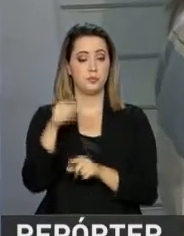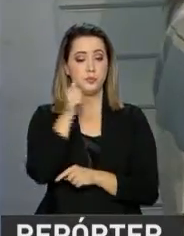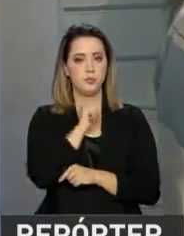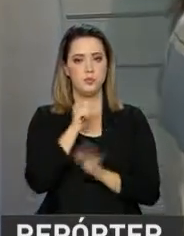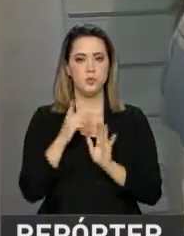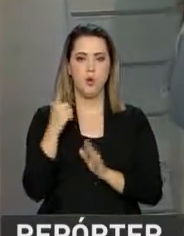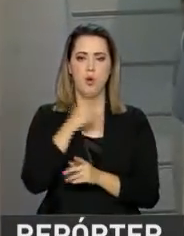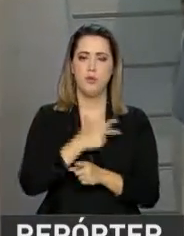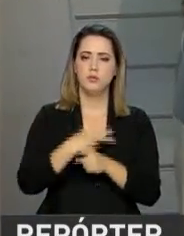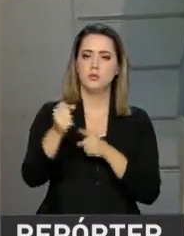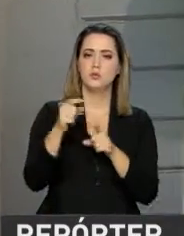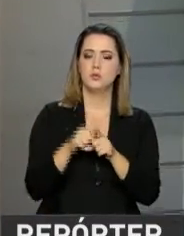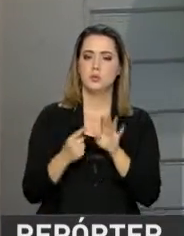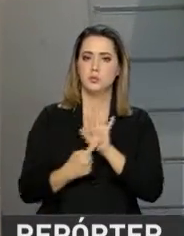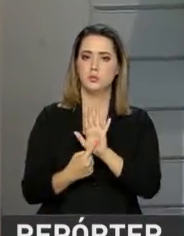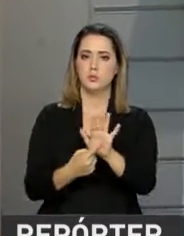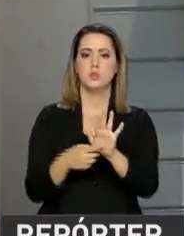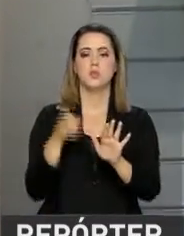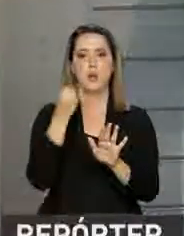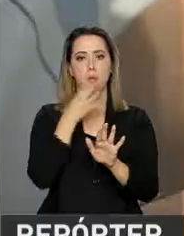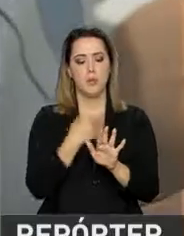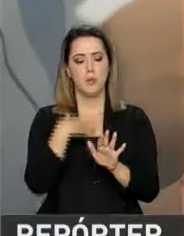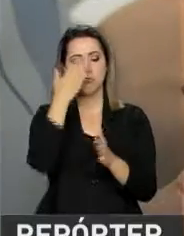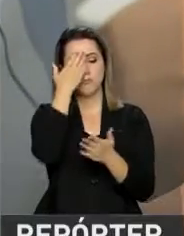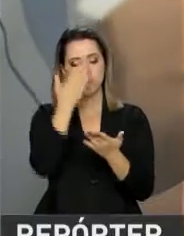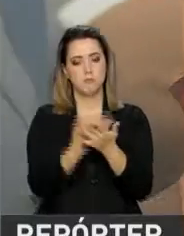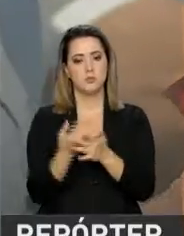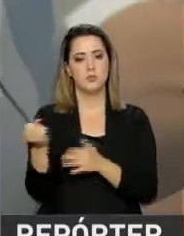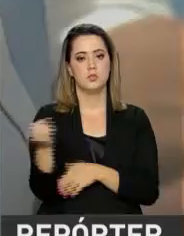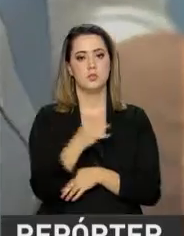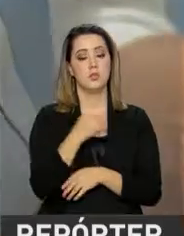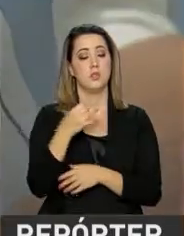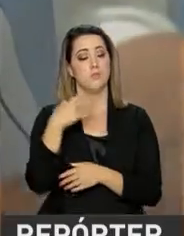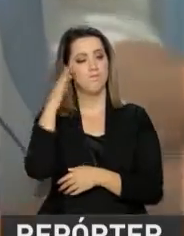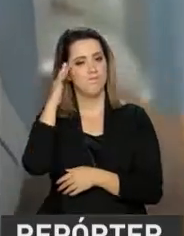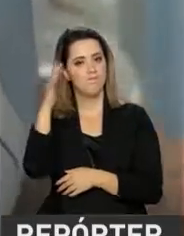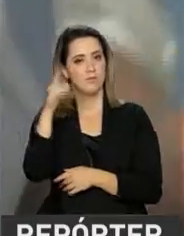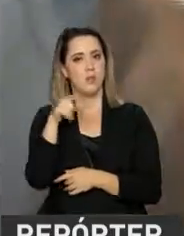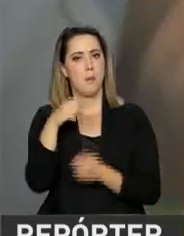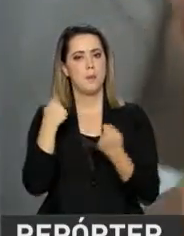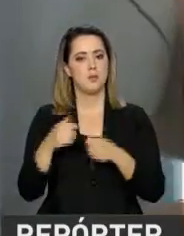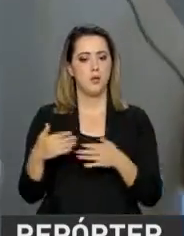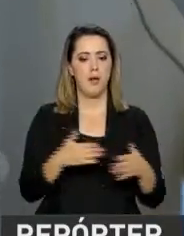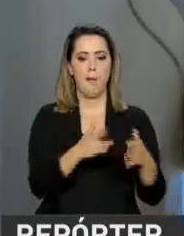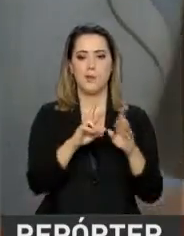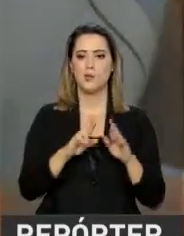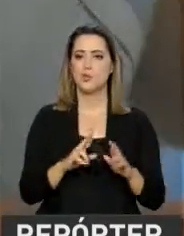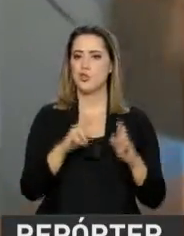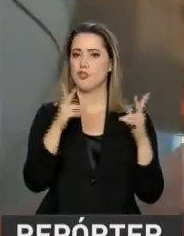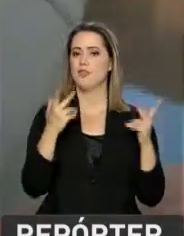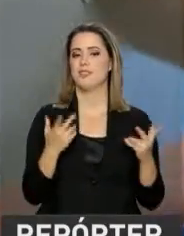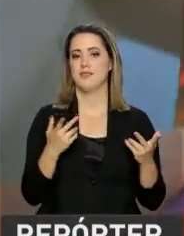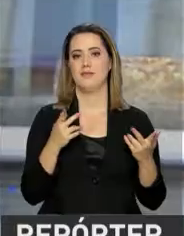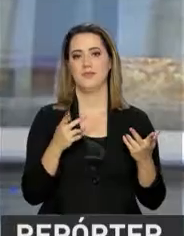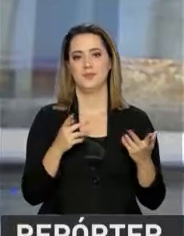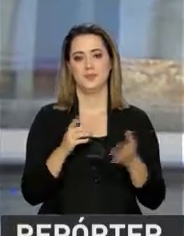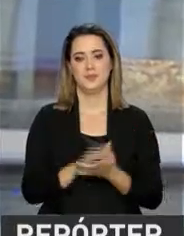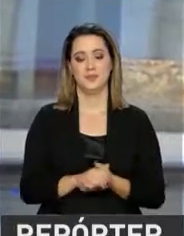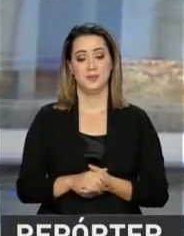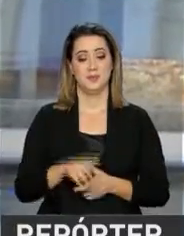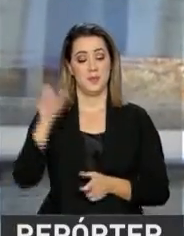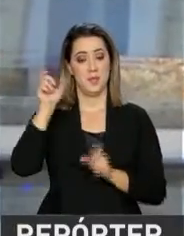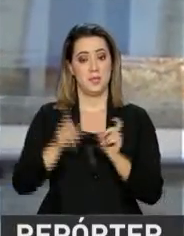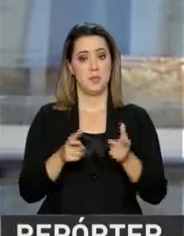mostra que vale a pena apostar em novas ideias mesmo quando você precisa trilhar um caminho que ainda é desconhecido as